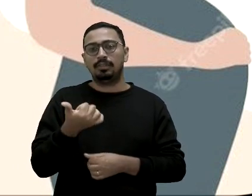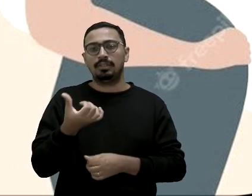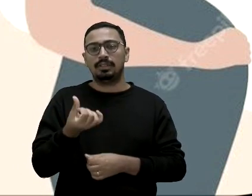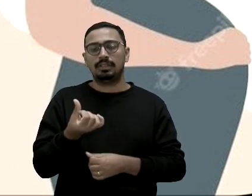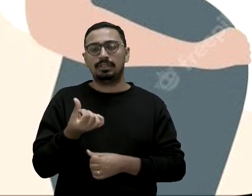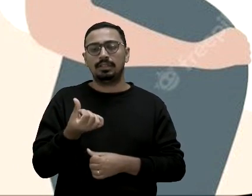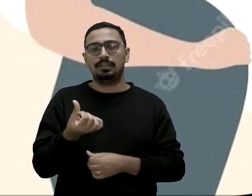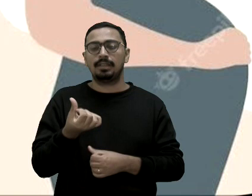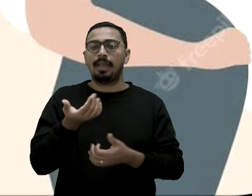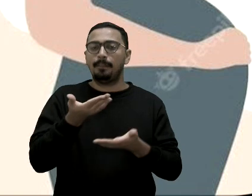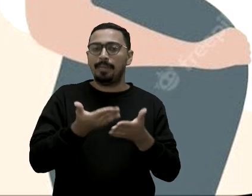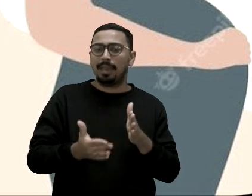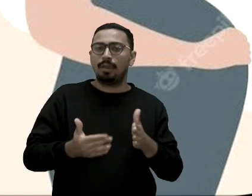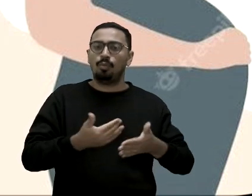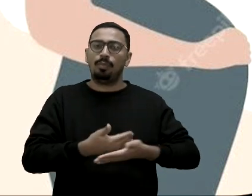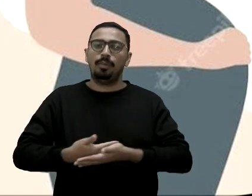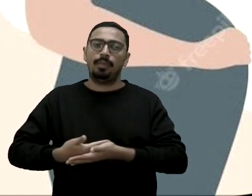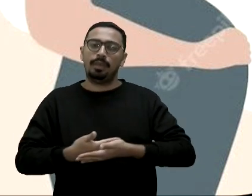números.